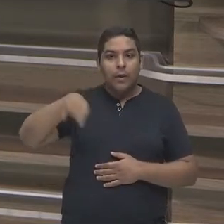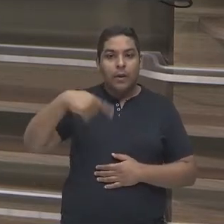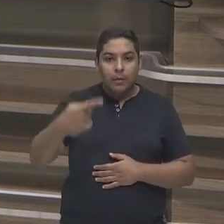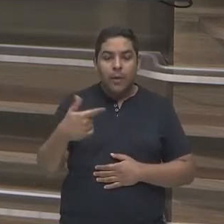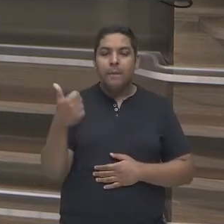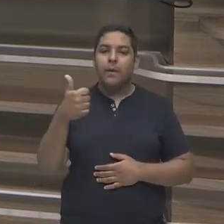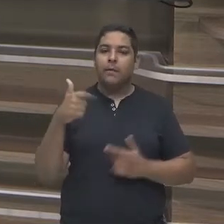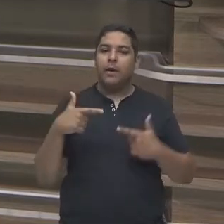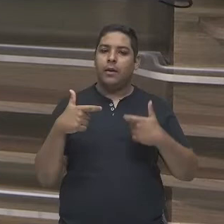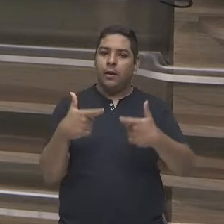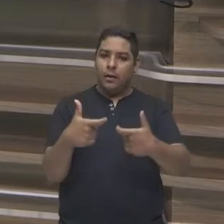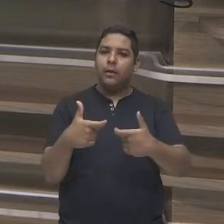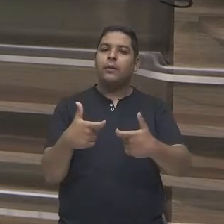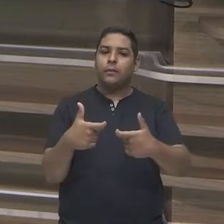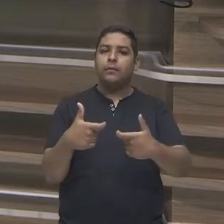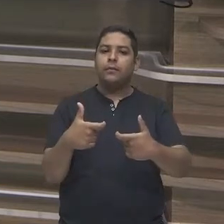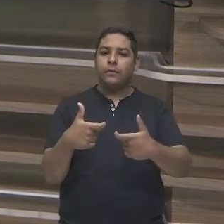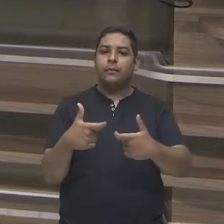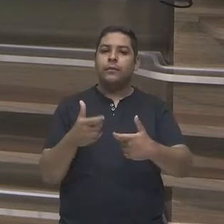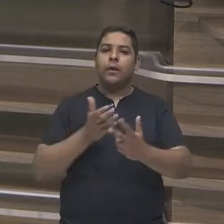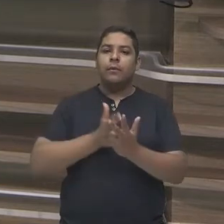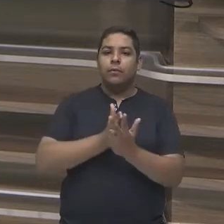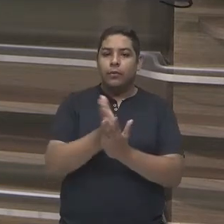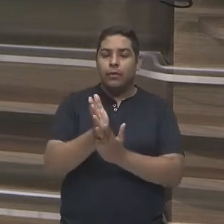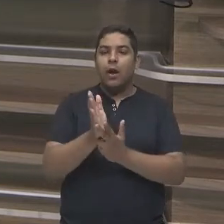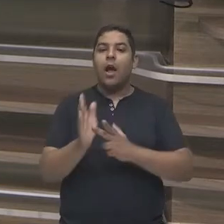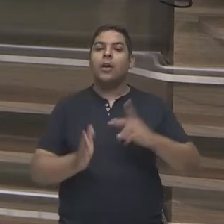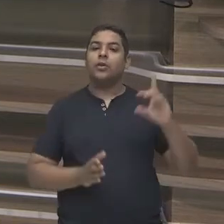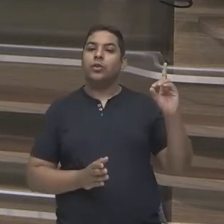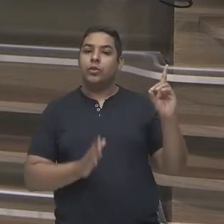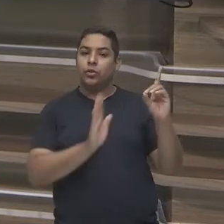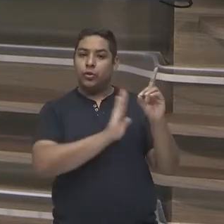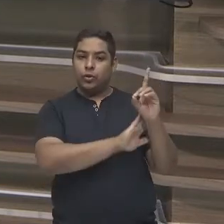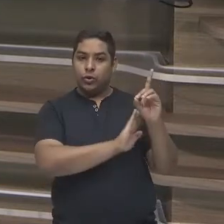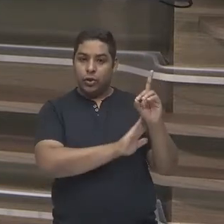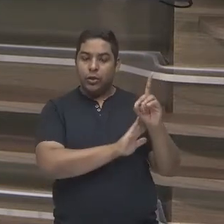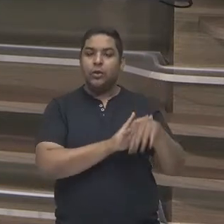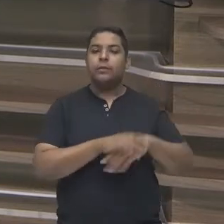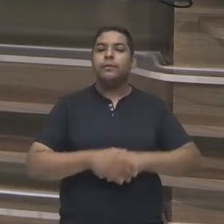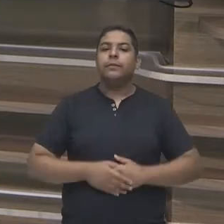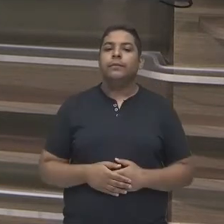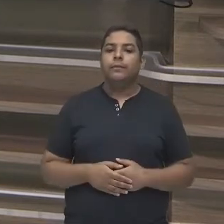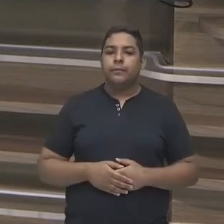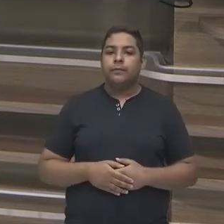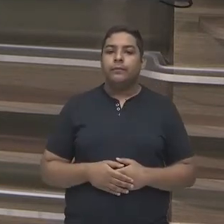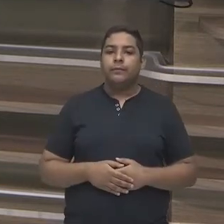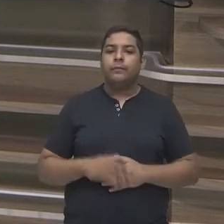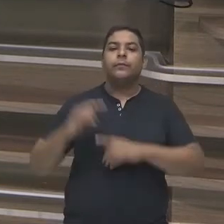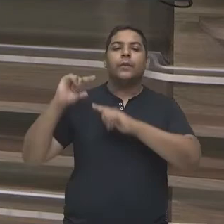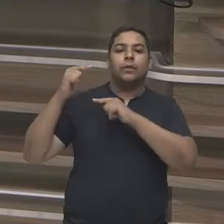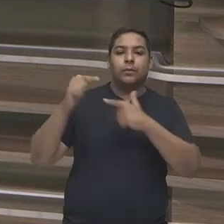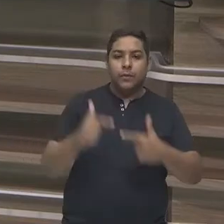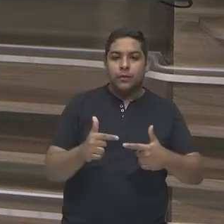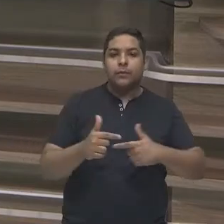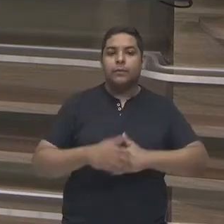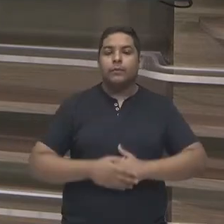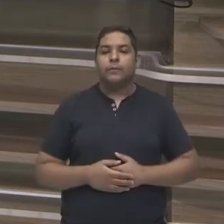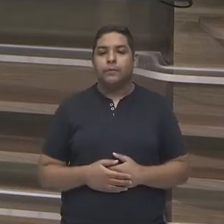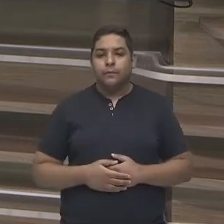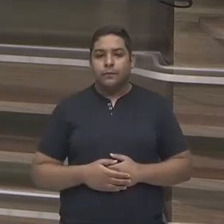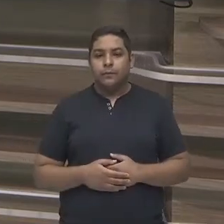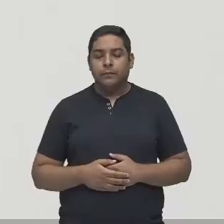pós-guerra, direcionados à direita, ok? Que estão relacionados aos partidos de direita, certo?